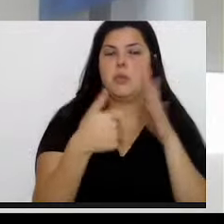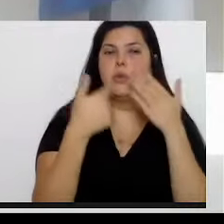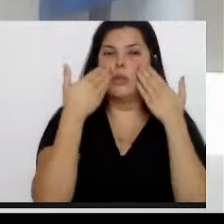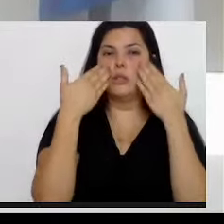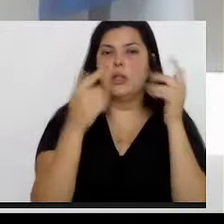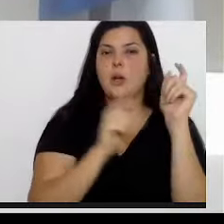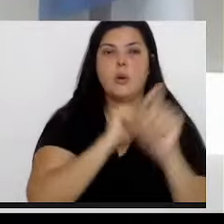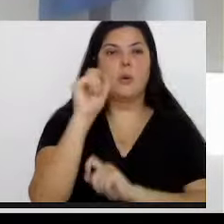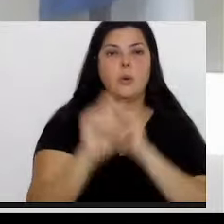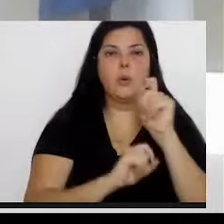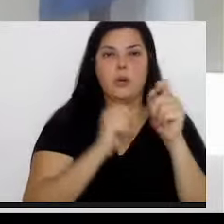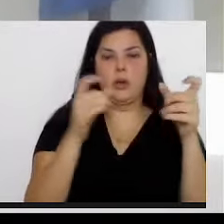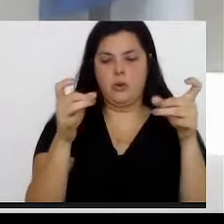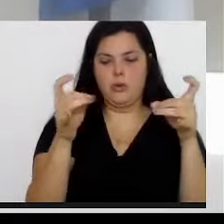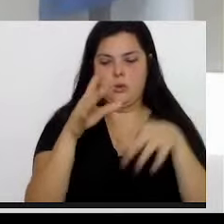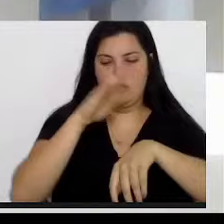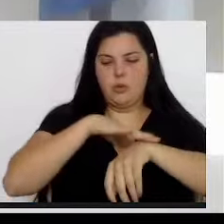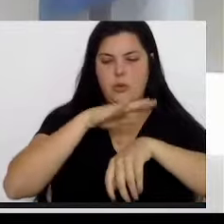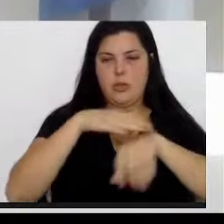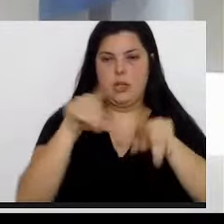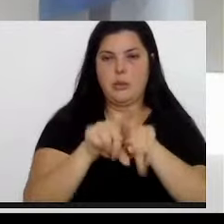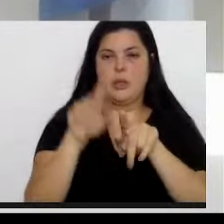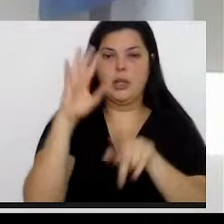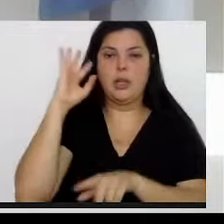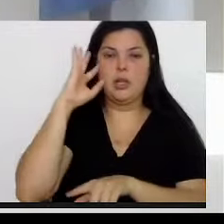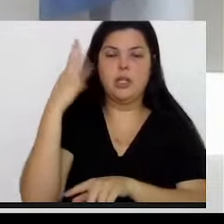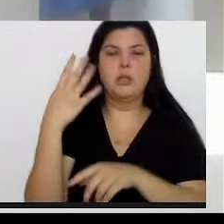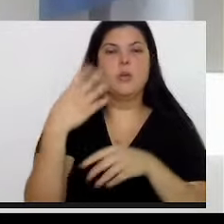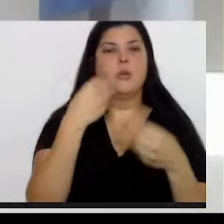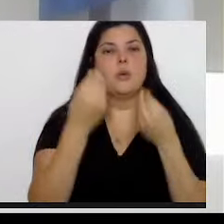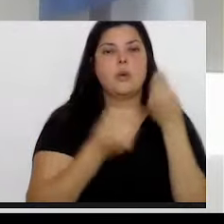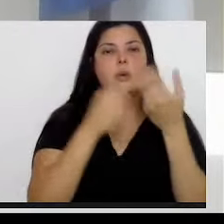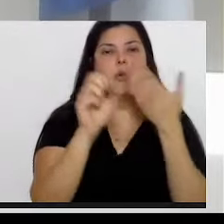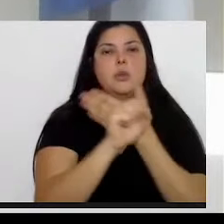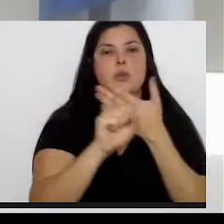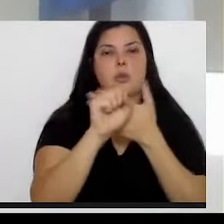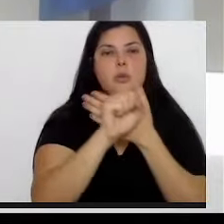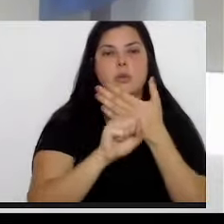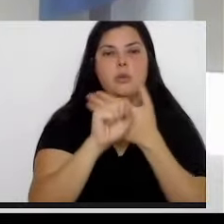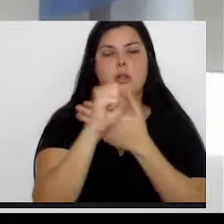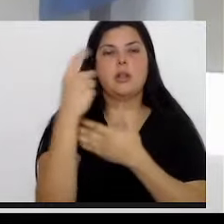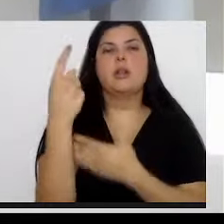efeitos imediatos desta decisão na forma da súmula 14